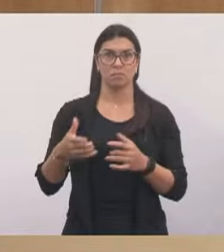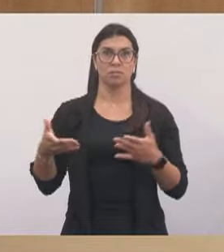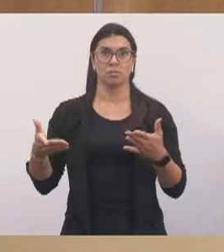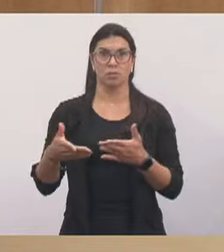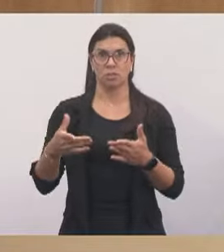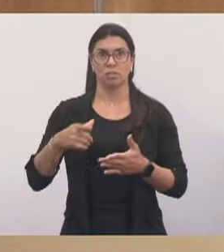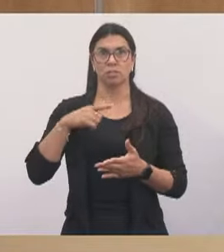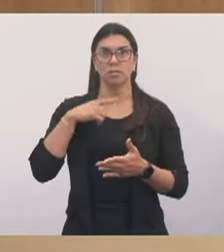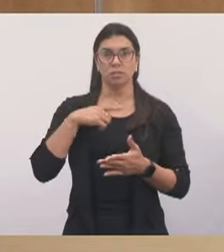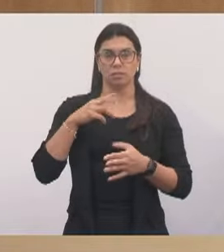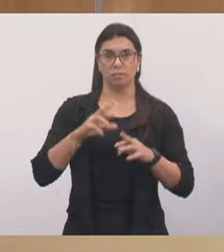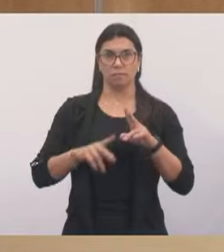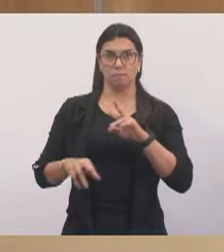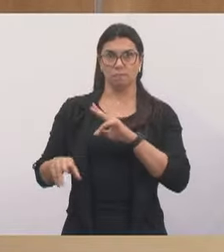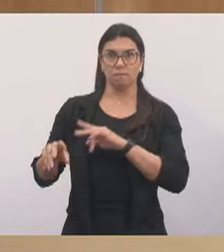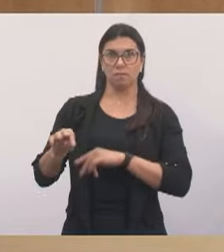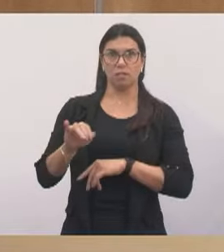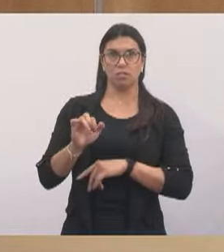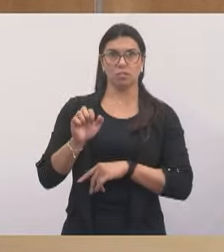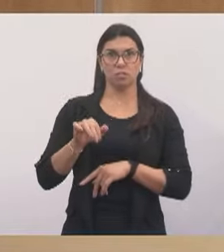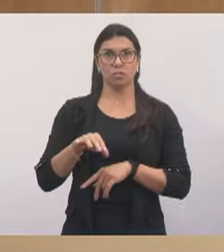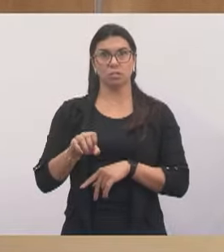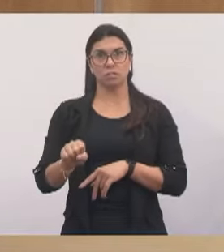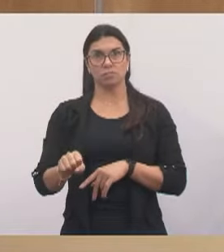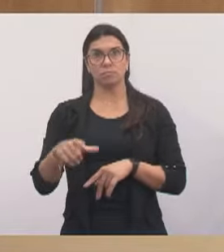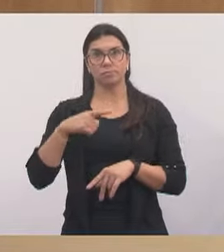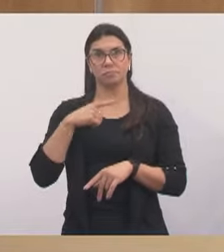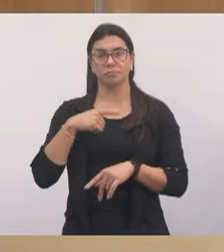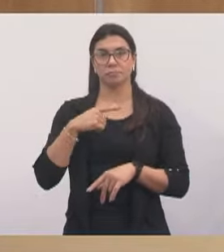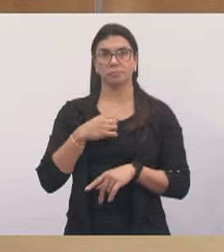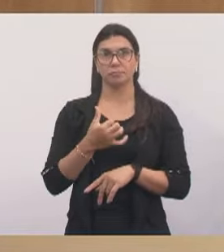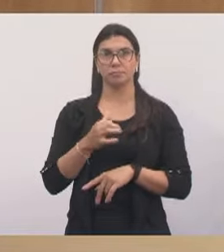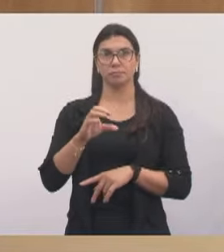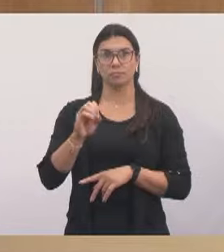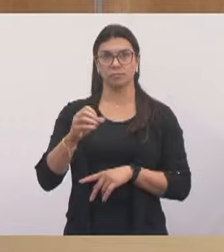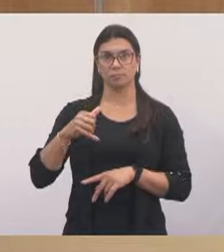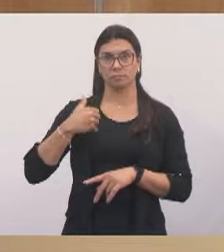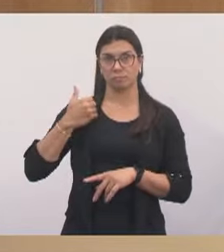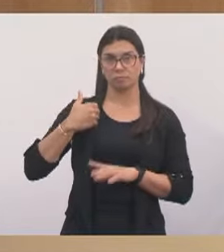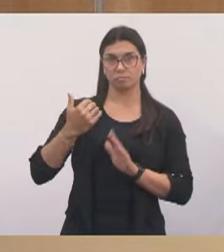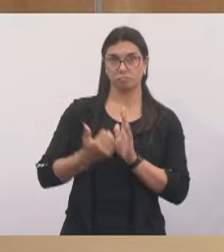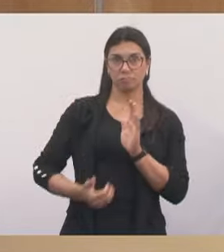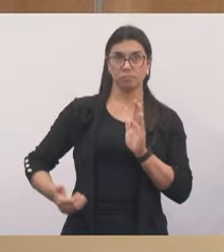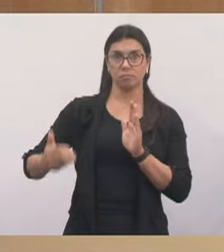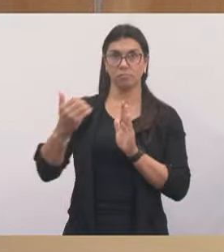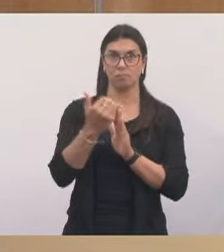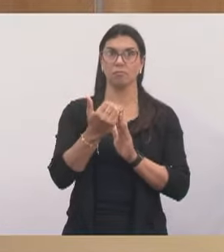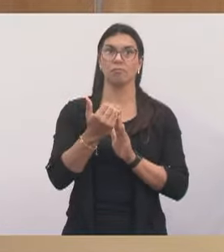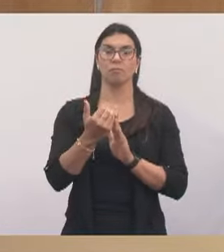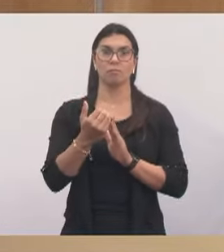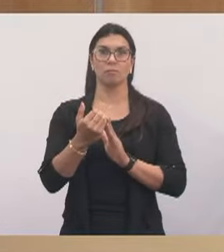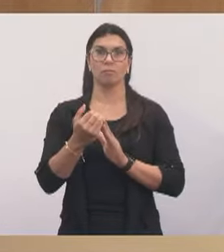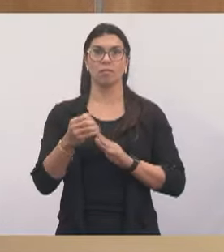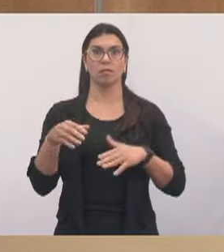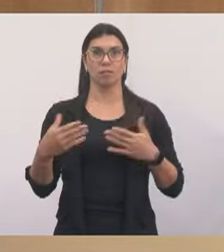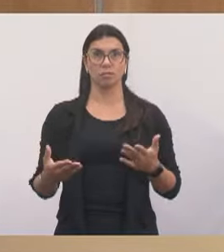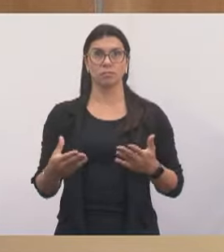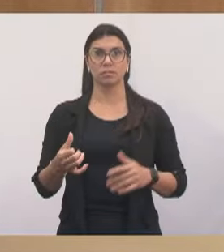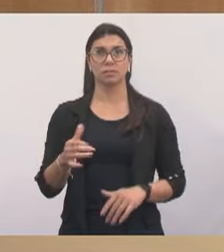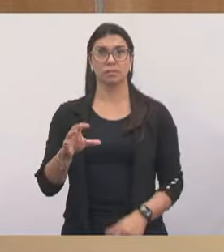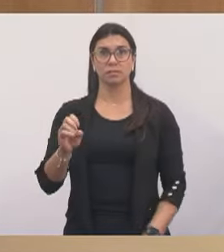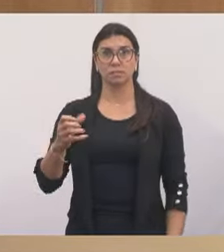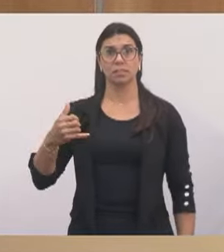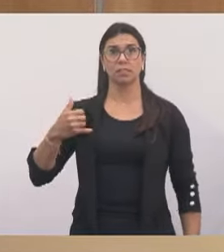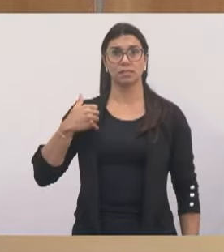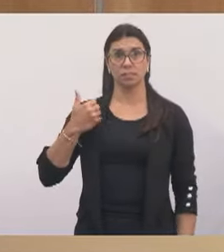a gente tem vários times lá que tem pessoas que são superior a 60 anos. E 60 anos